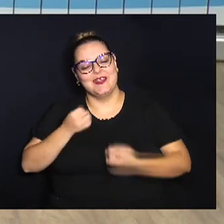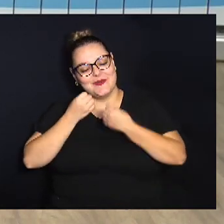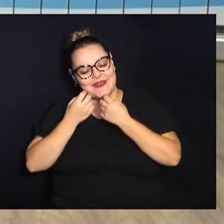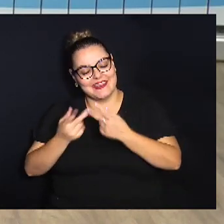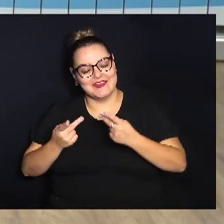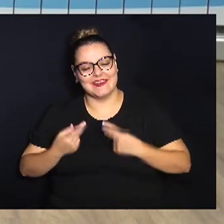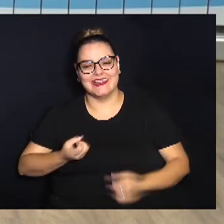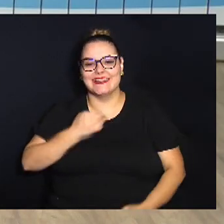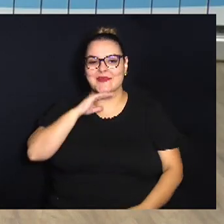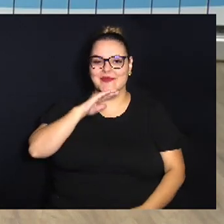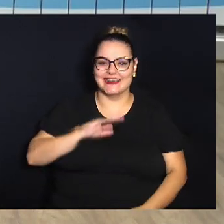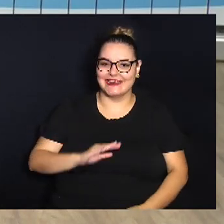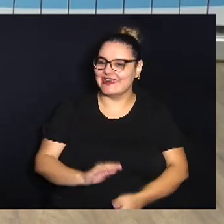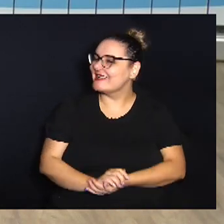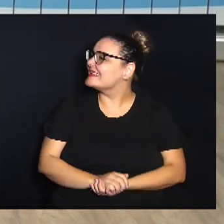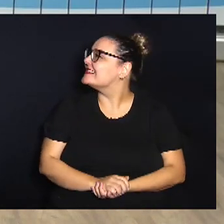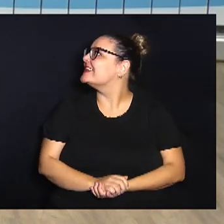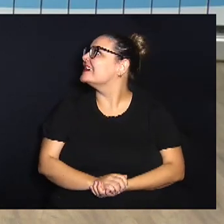e boa tarde.